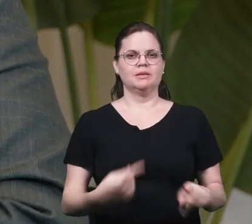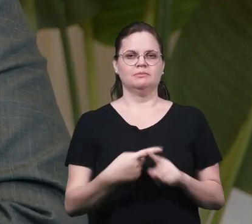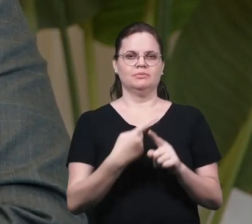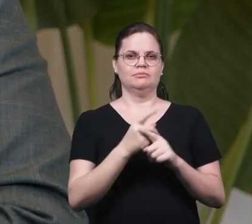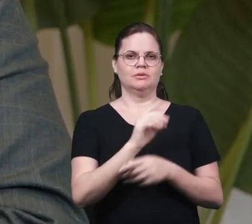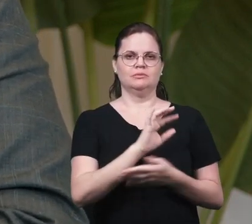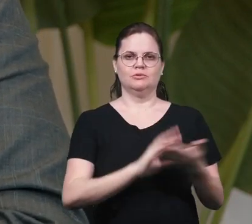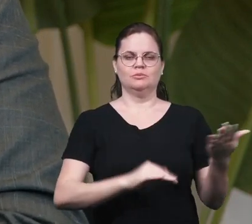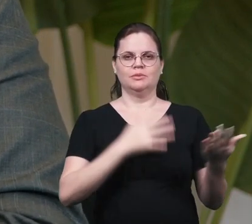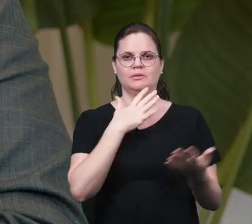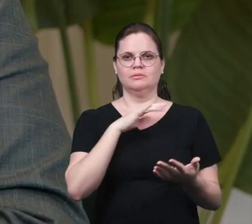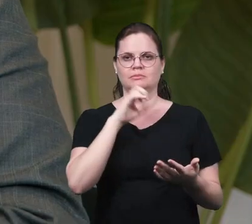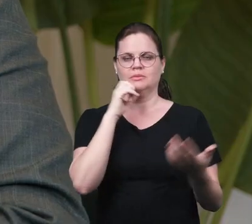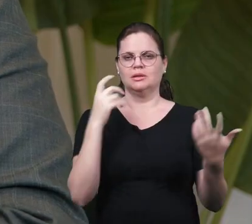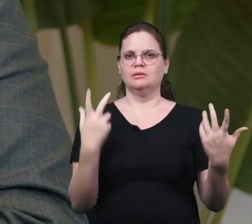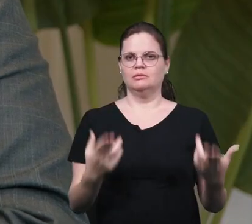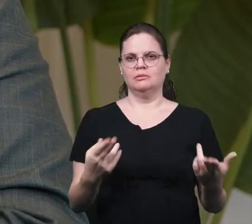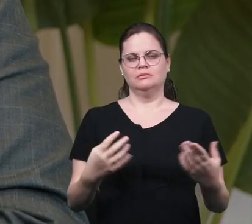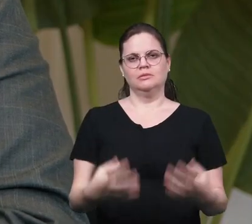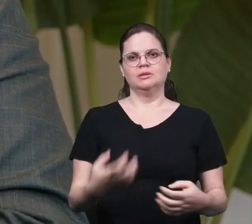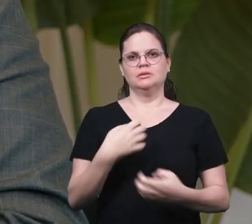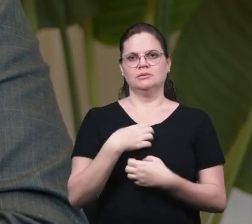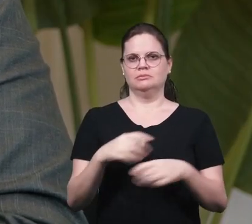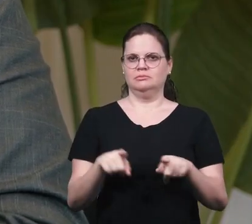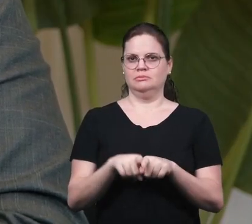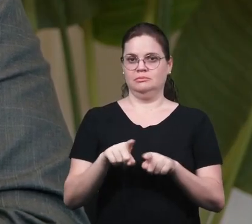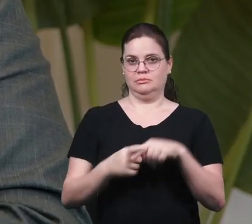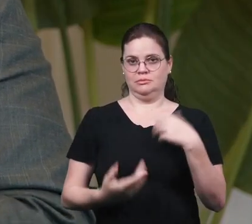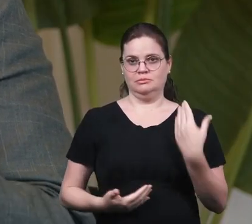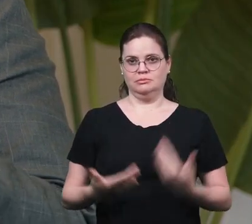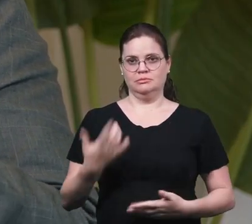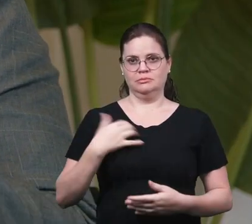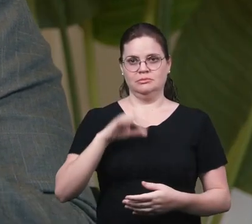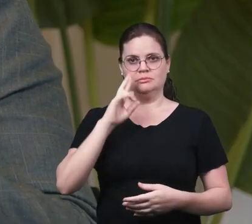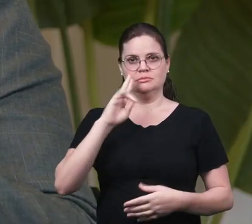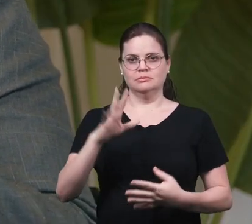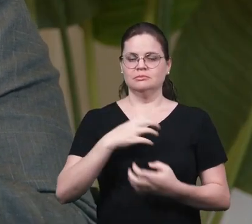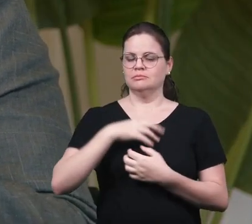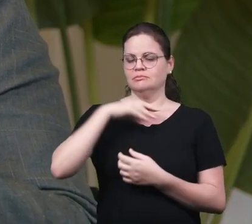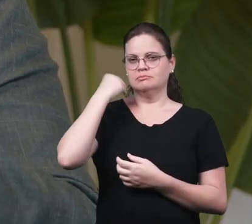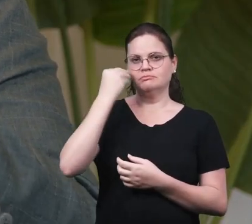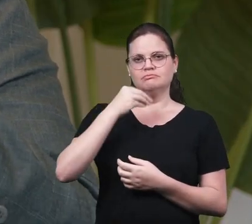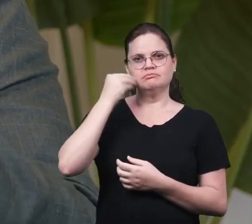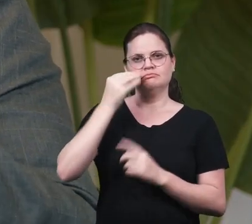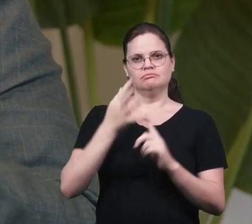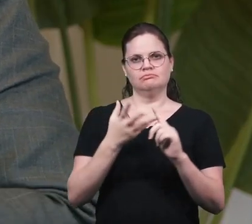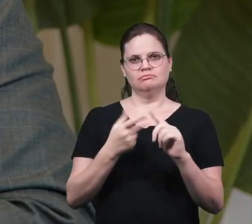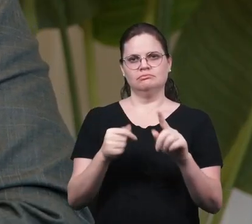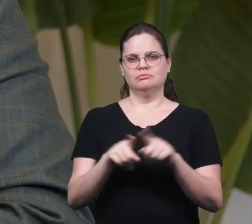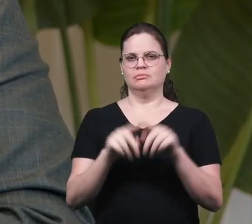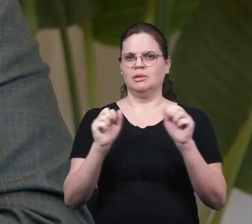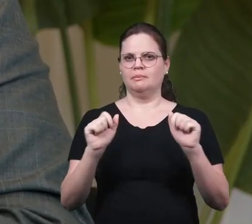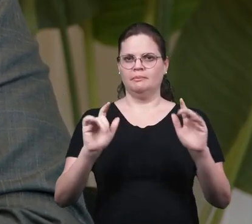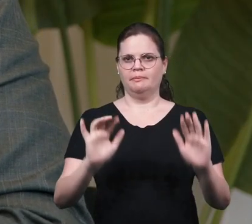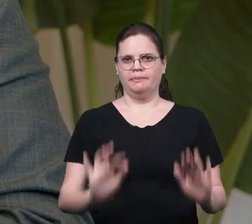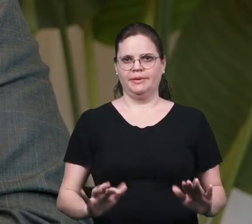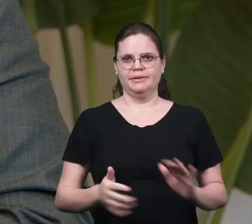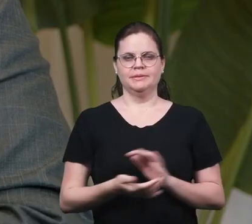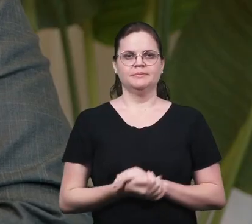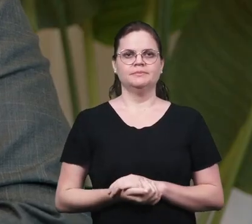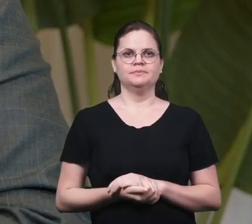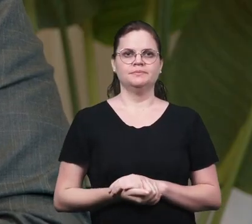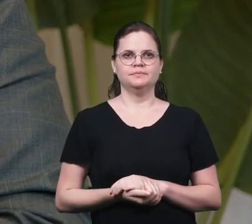pai, estará também servindo ao Senhor com grandes experiências, com bênção para este